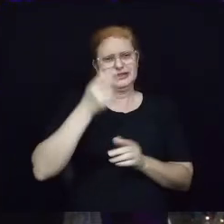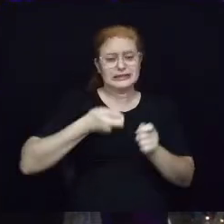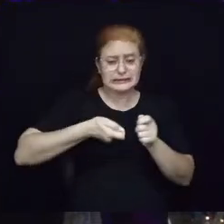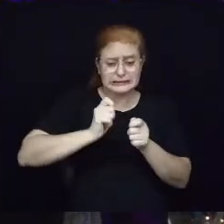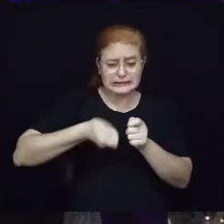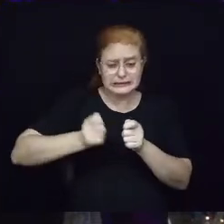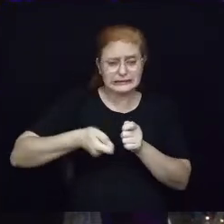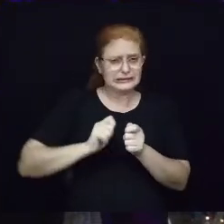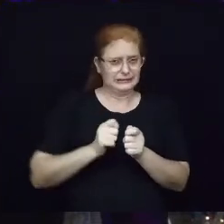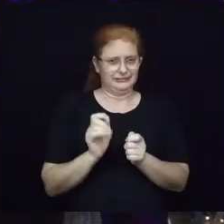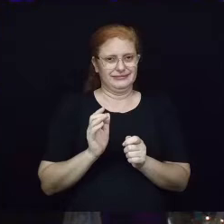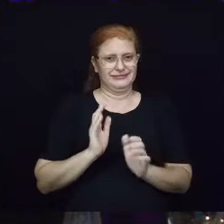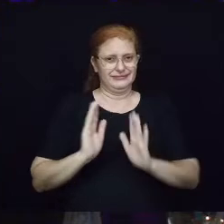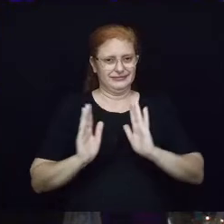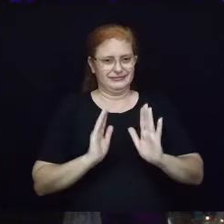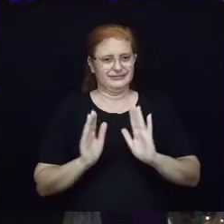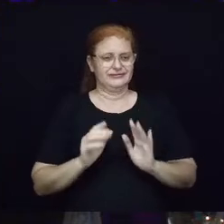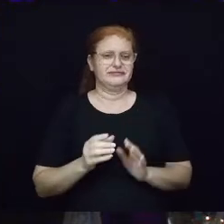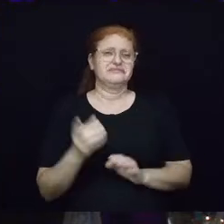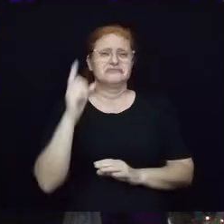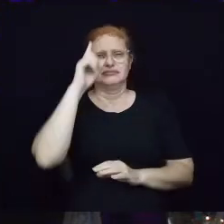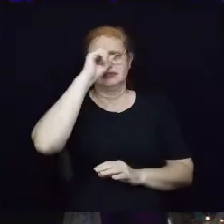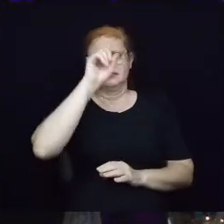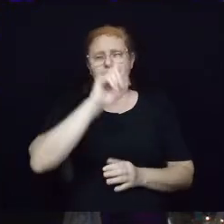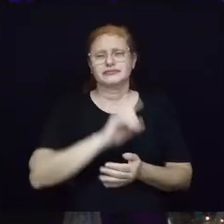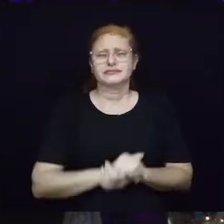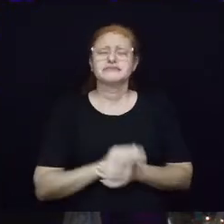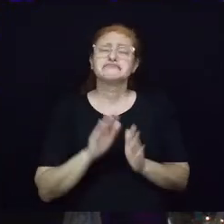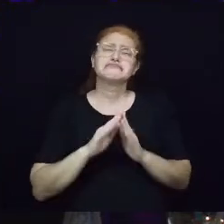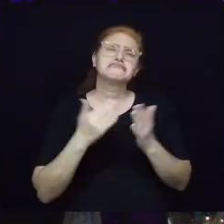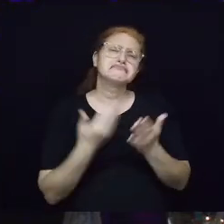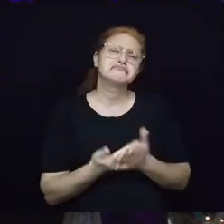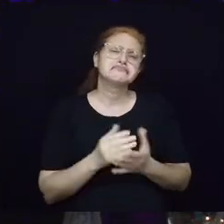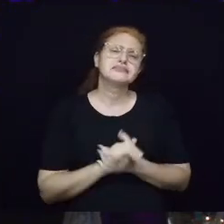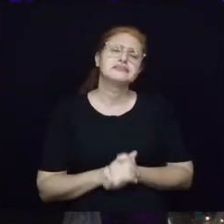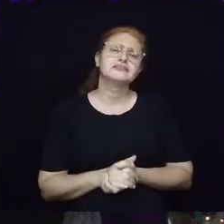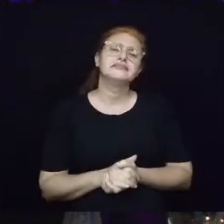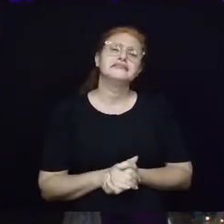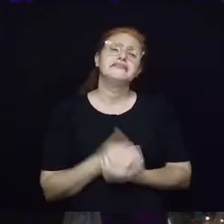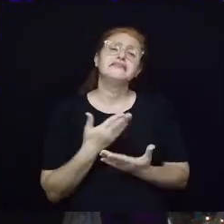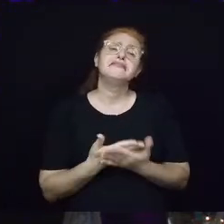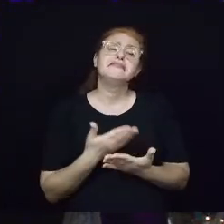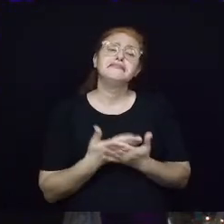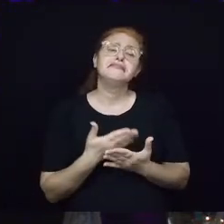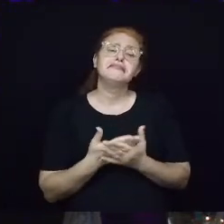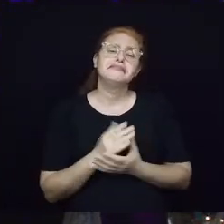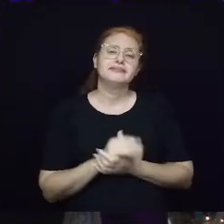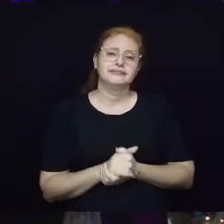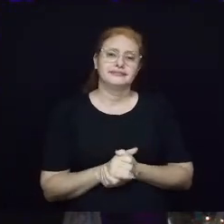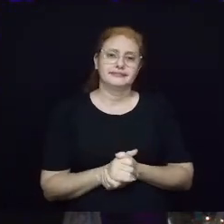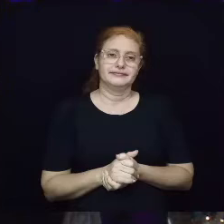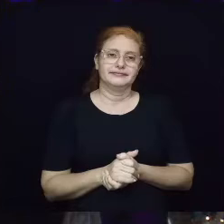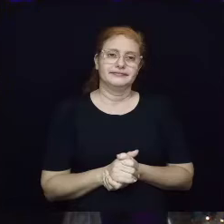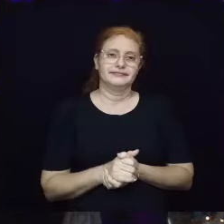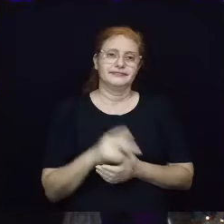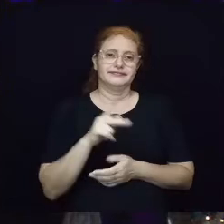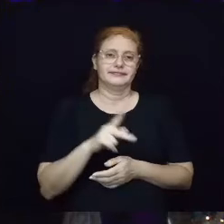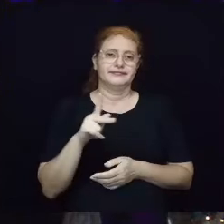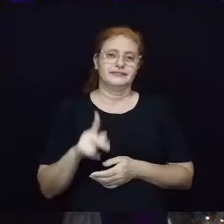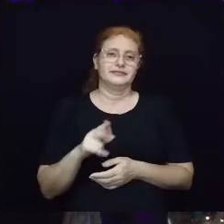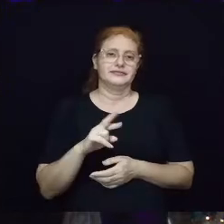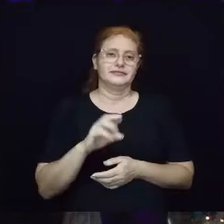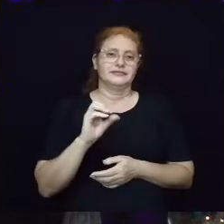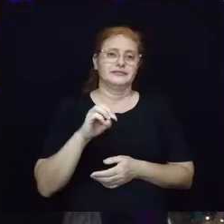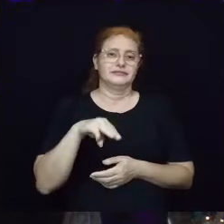época. E um certo dia eu estava lá na escola, numa aula, e acho que era a professora